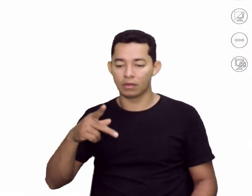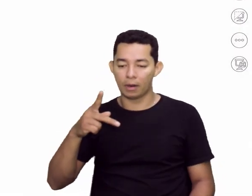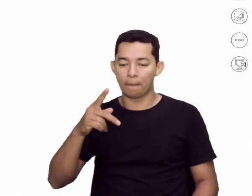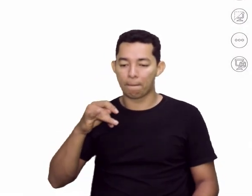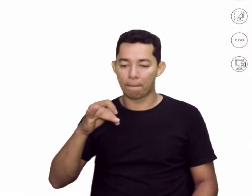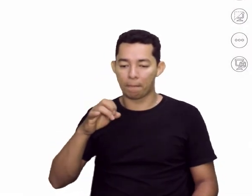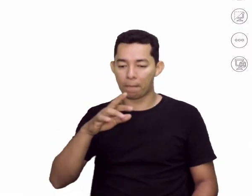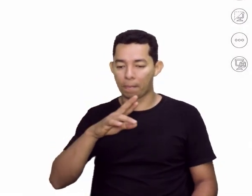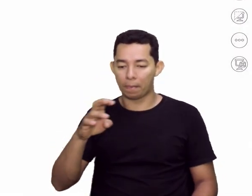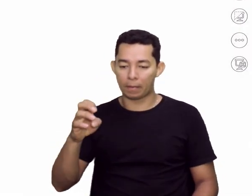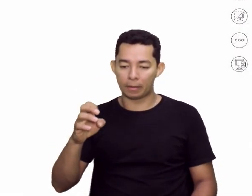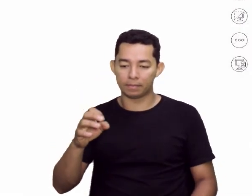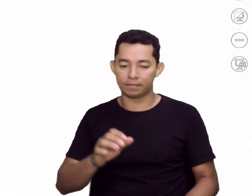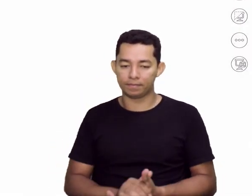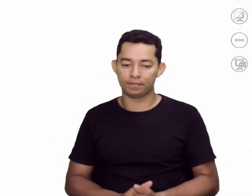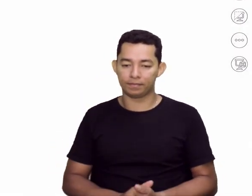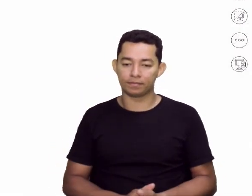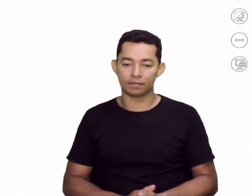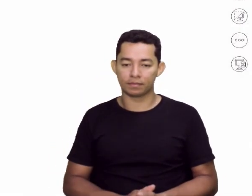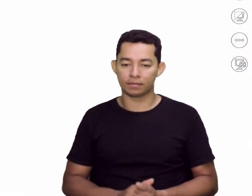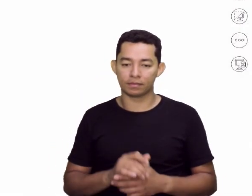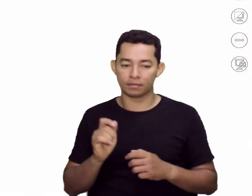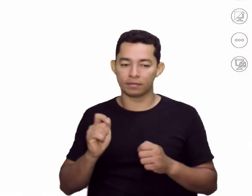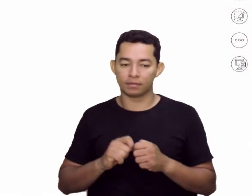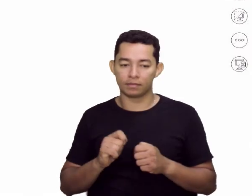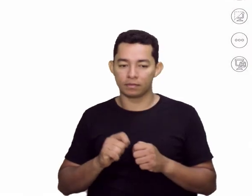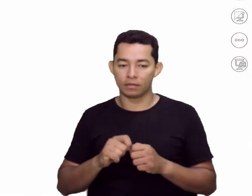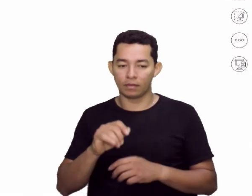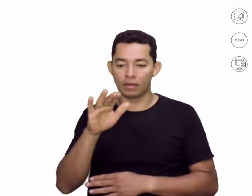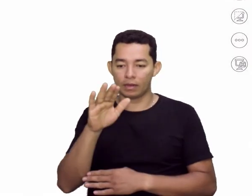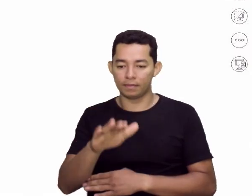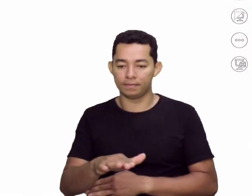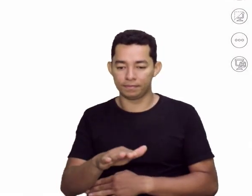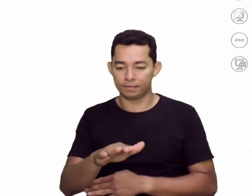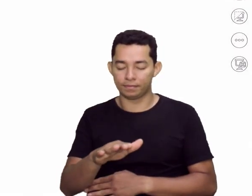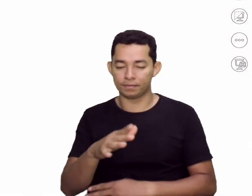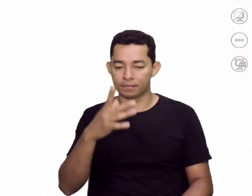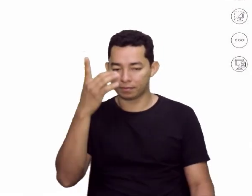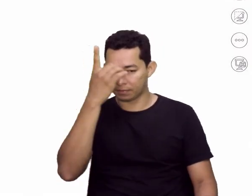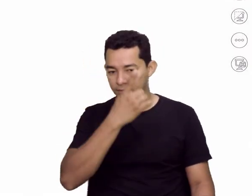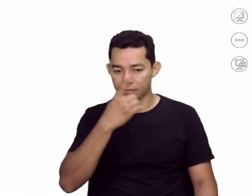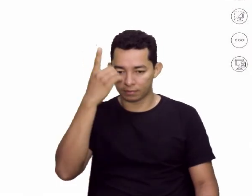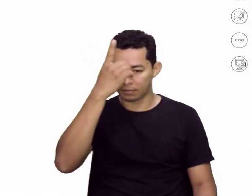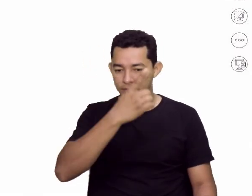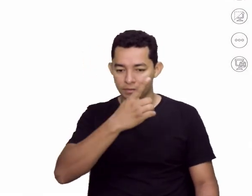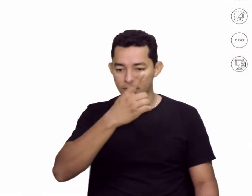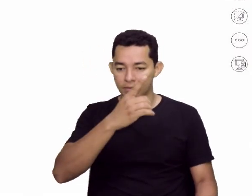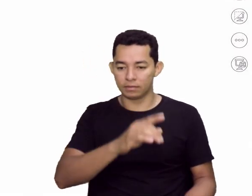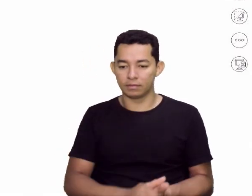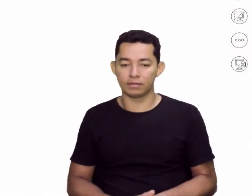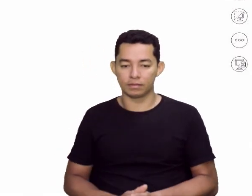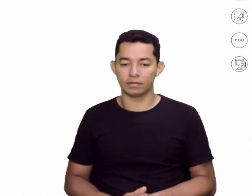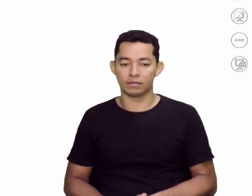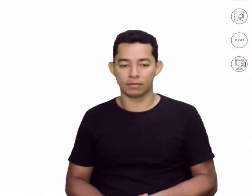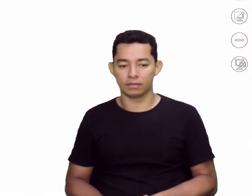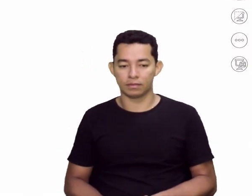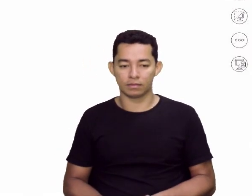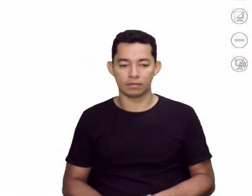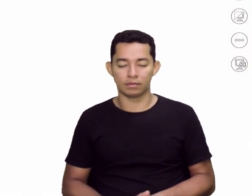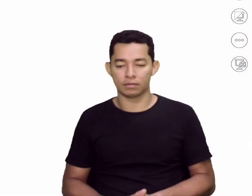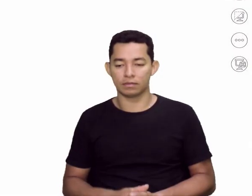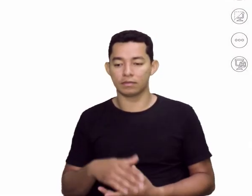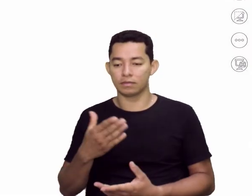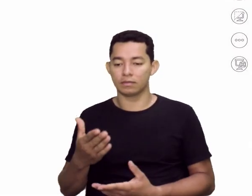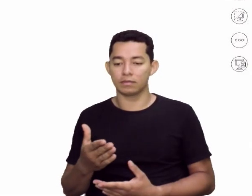né? O Georges Pierre Seurat, quando ele fez essa tarde de domingo na ilha da Grande Jatte. O